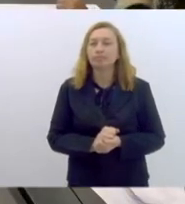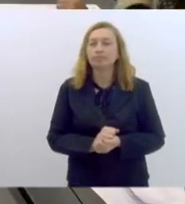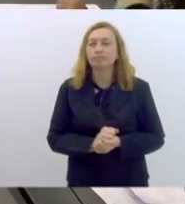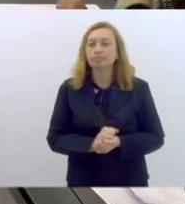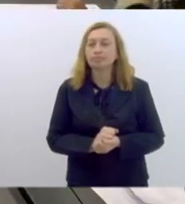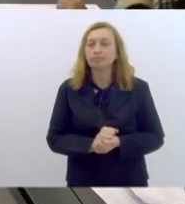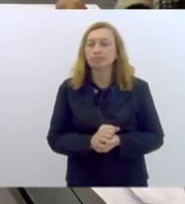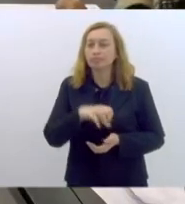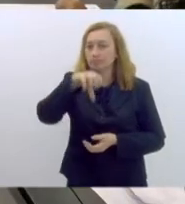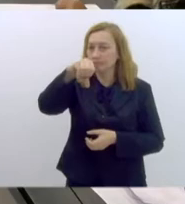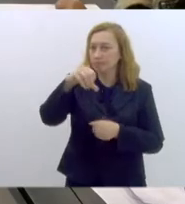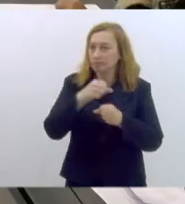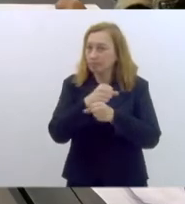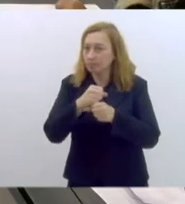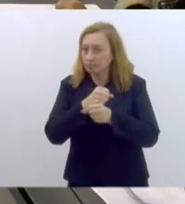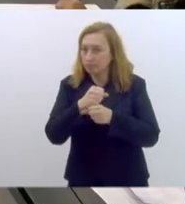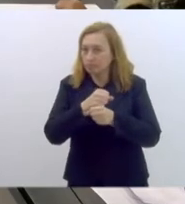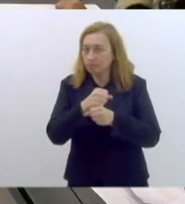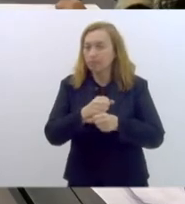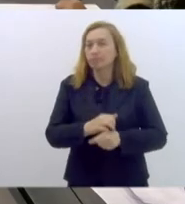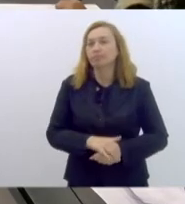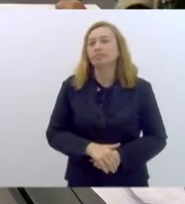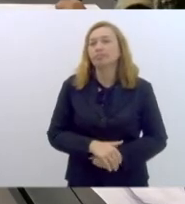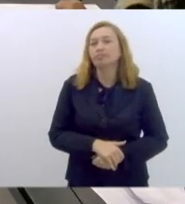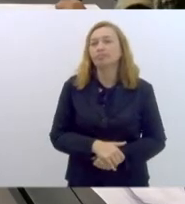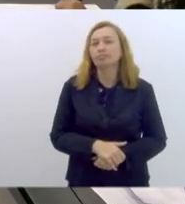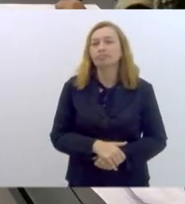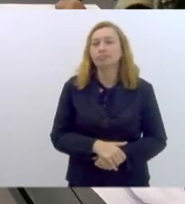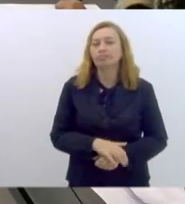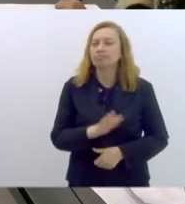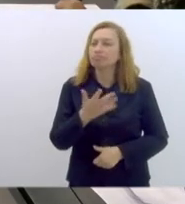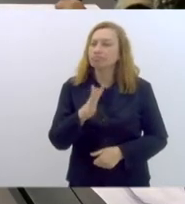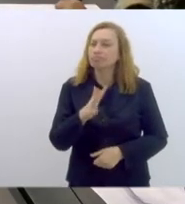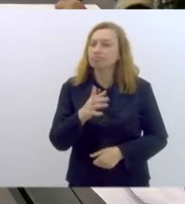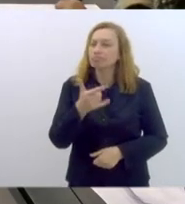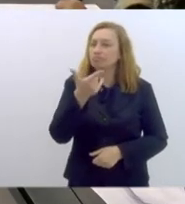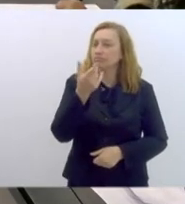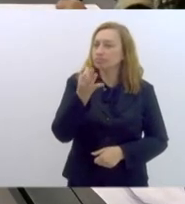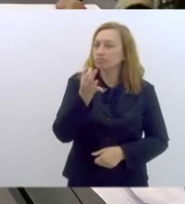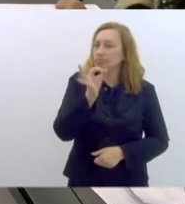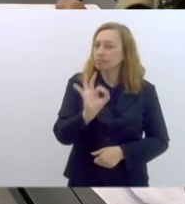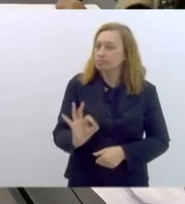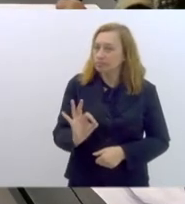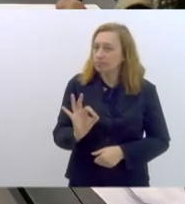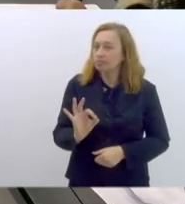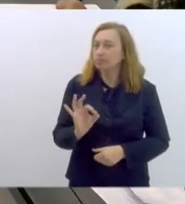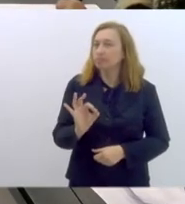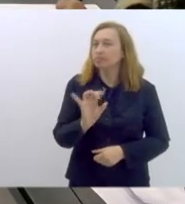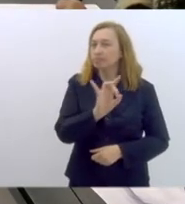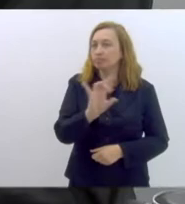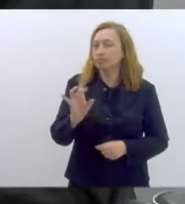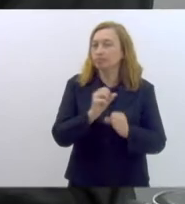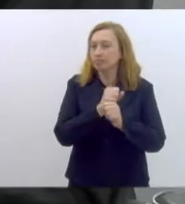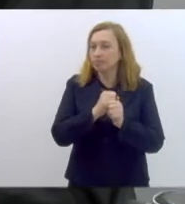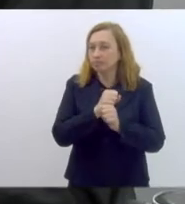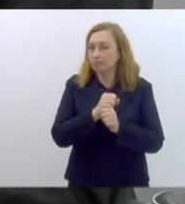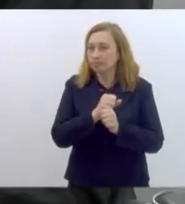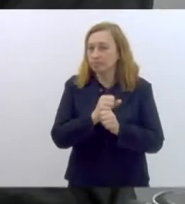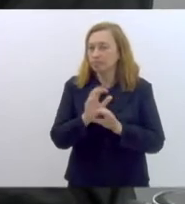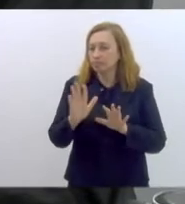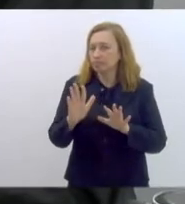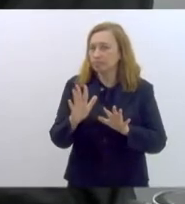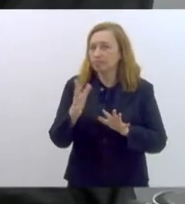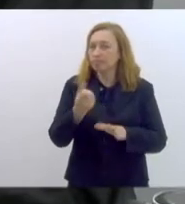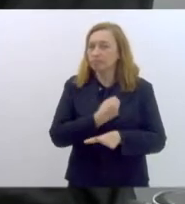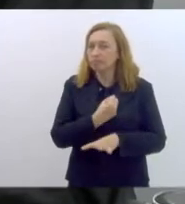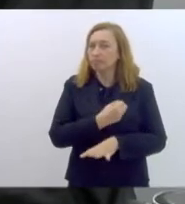Durante os 9 anos, né, numa média de 10% ao ano, só para a gente ter um